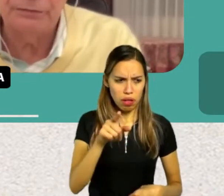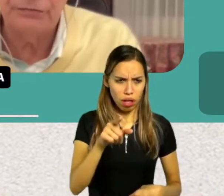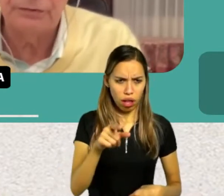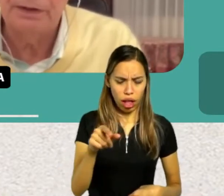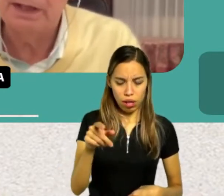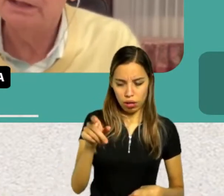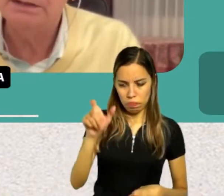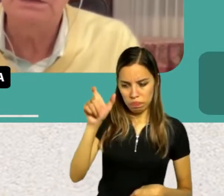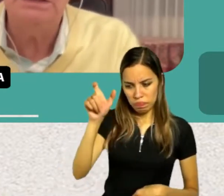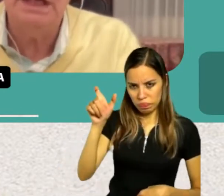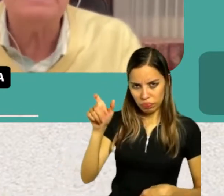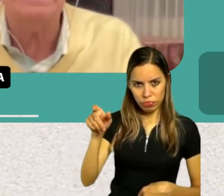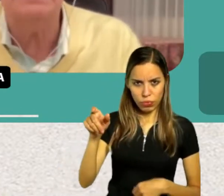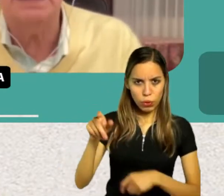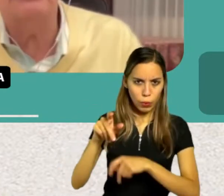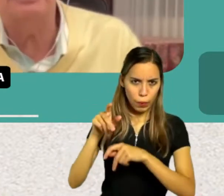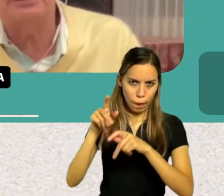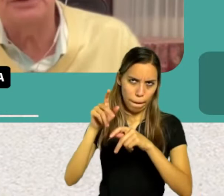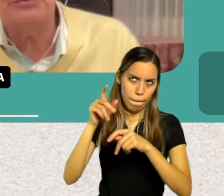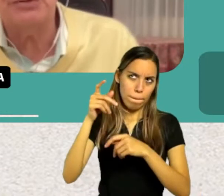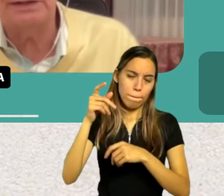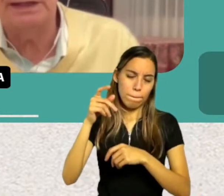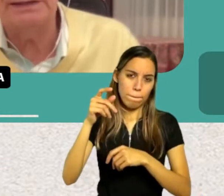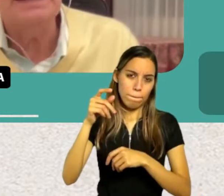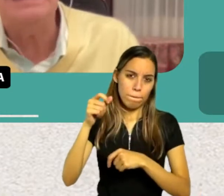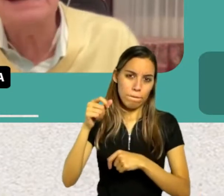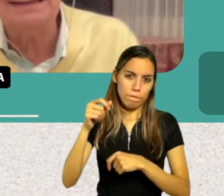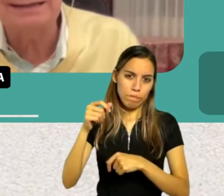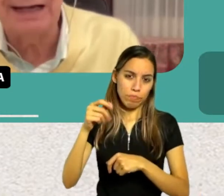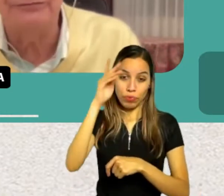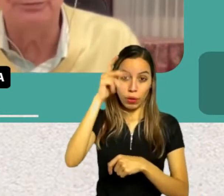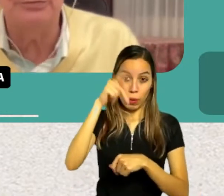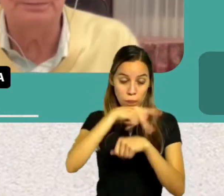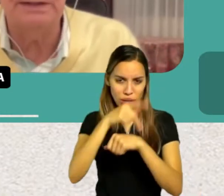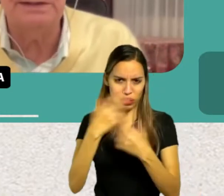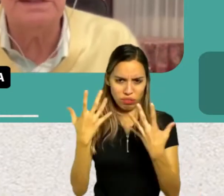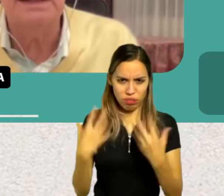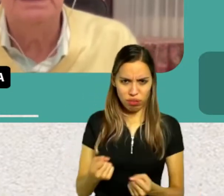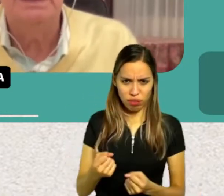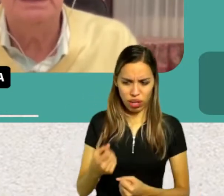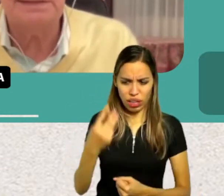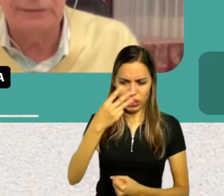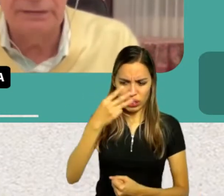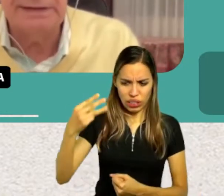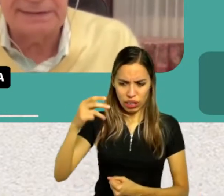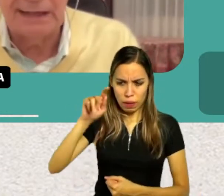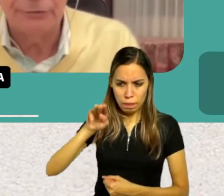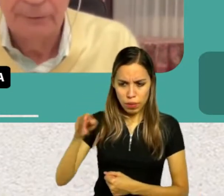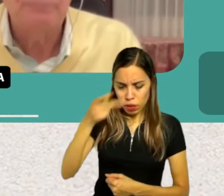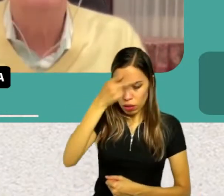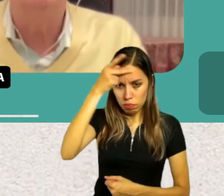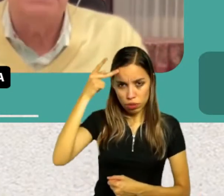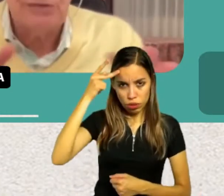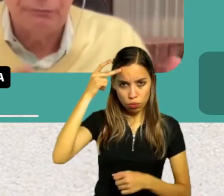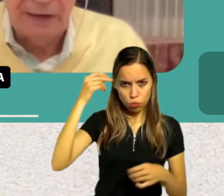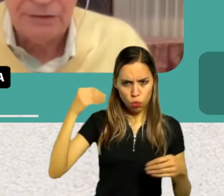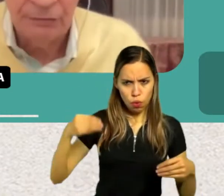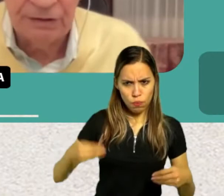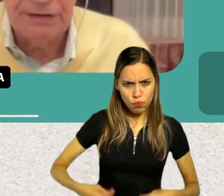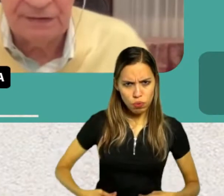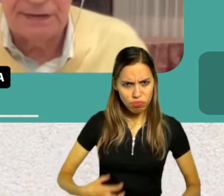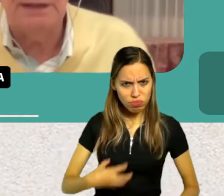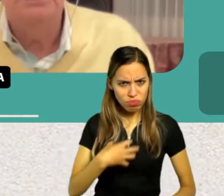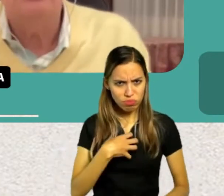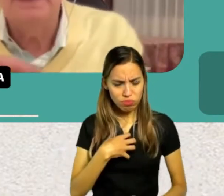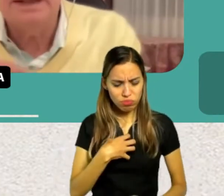fome, Afonso, é inaceitável para uma sociedade, é inaceitável para um país civilizado. Isso é fácil